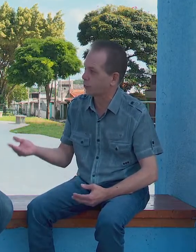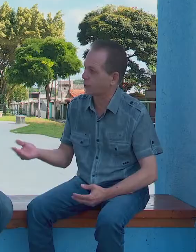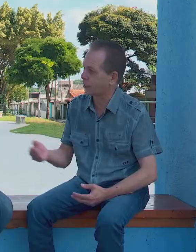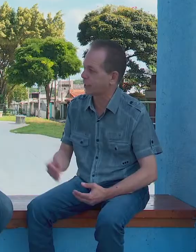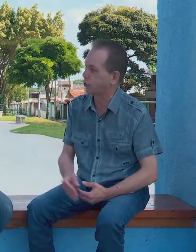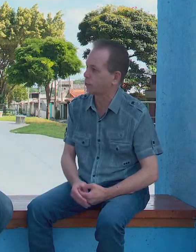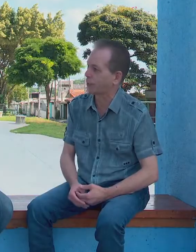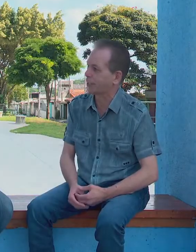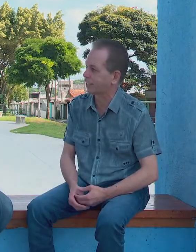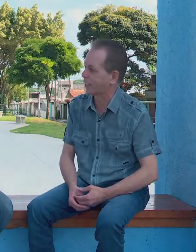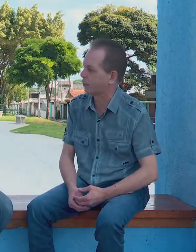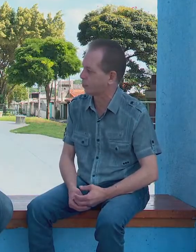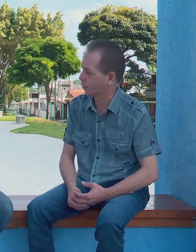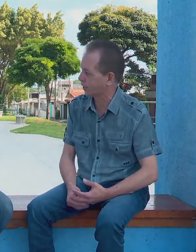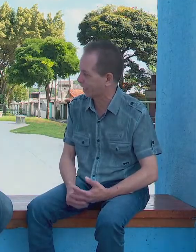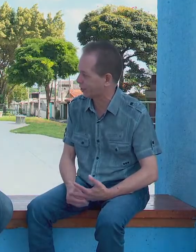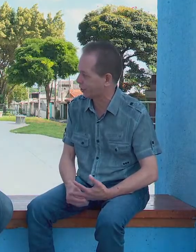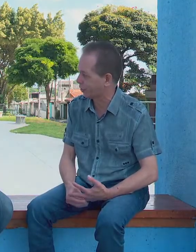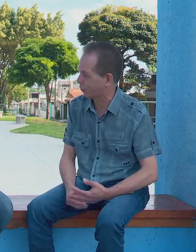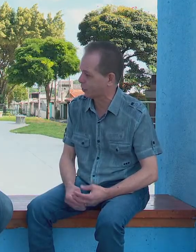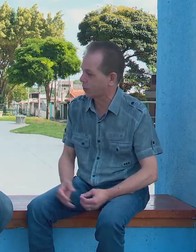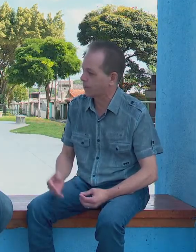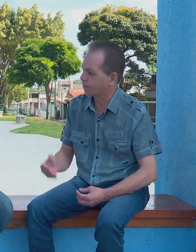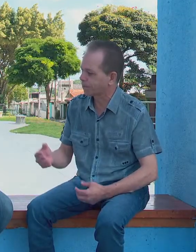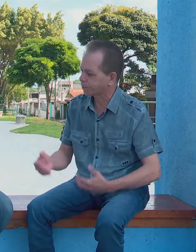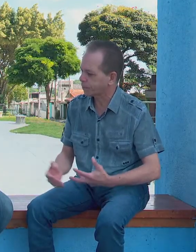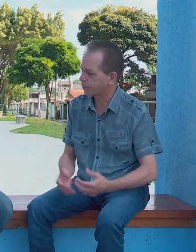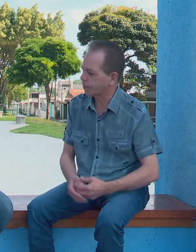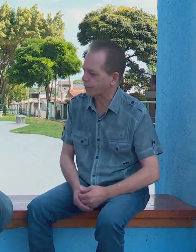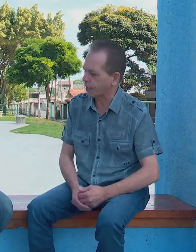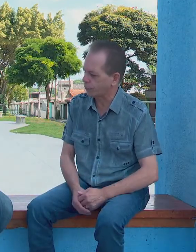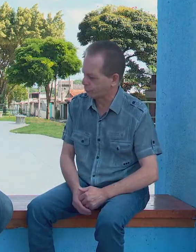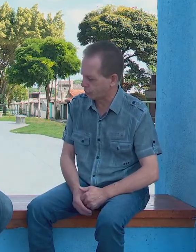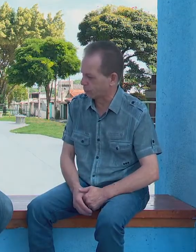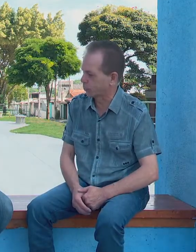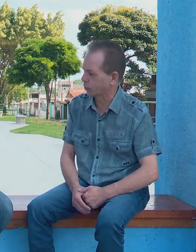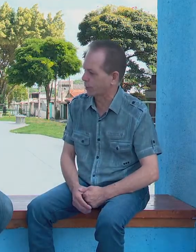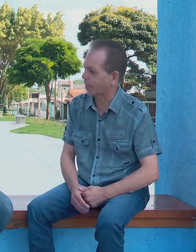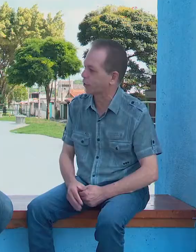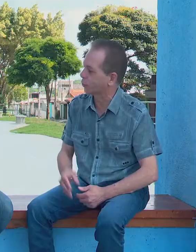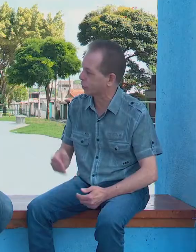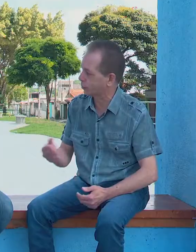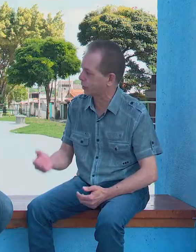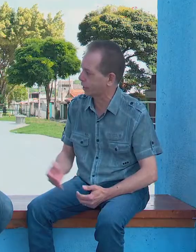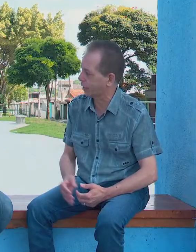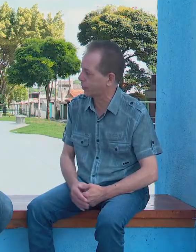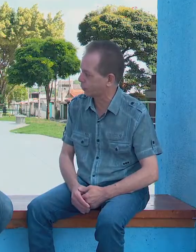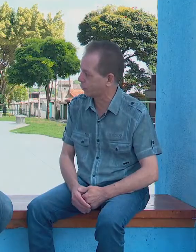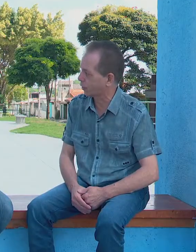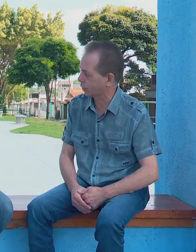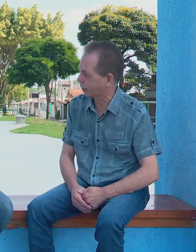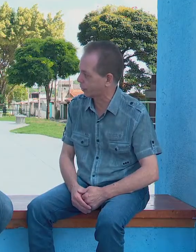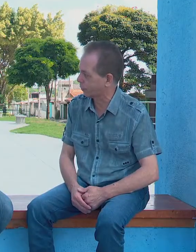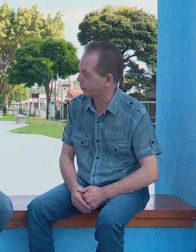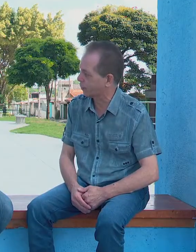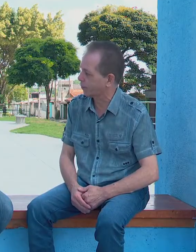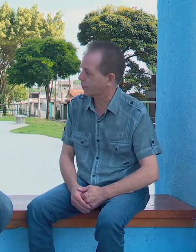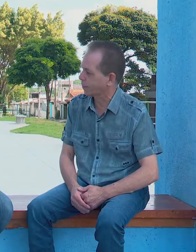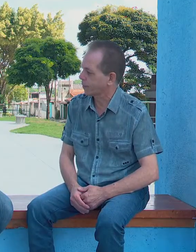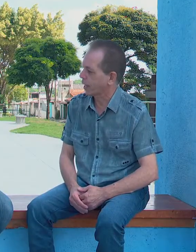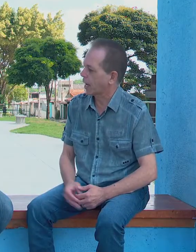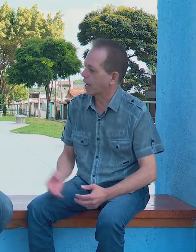onde eu fui presidente do PSB por 7 anos. Fizemos um trabalho e conseguimos ser eleitos no